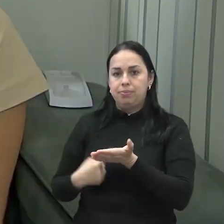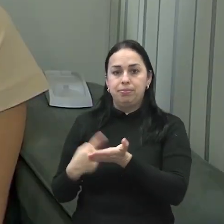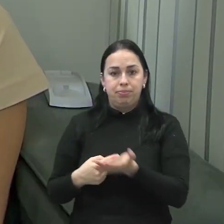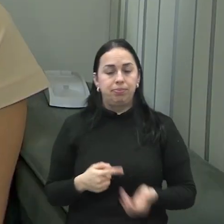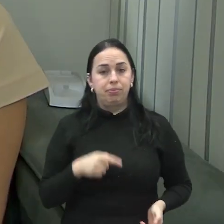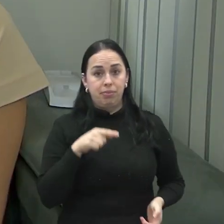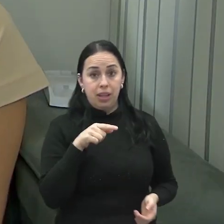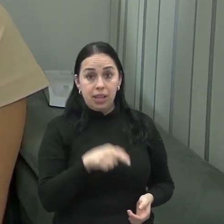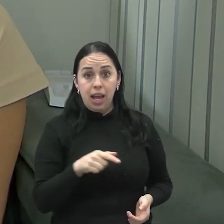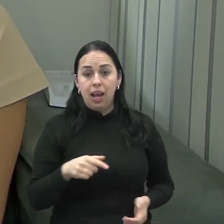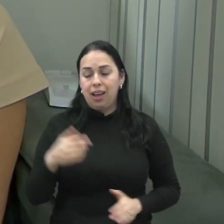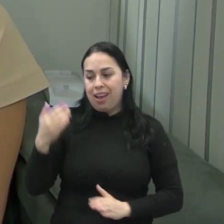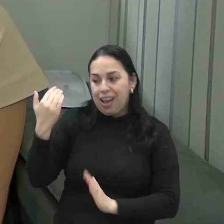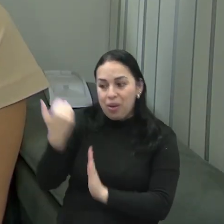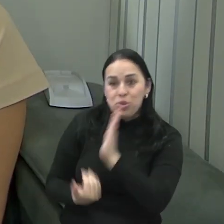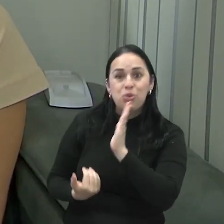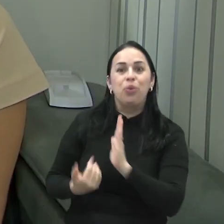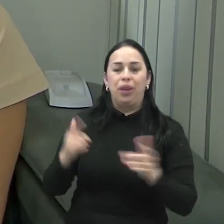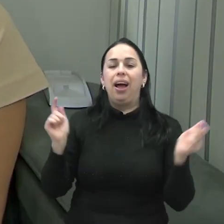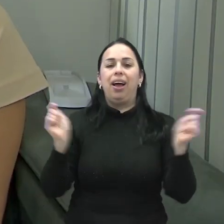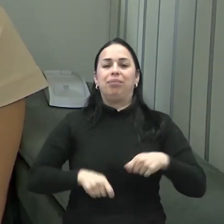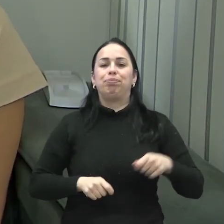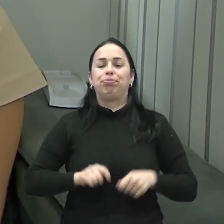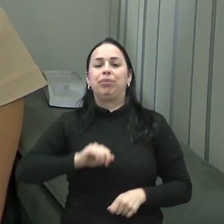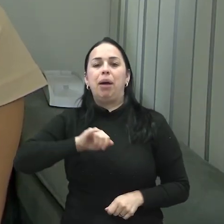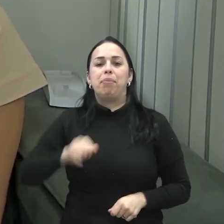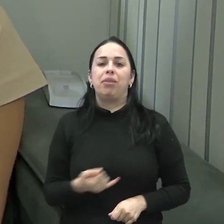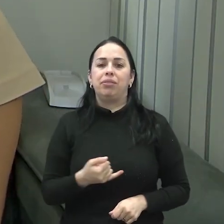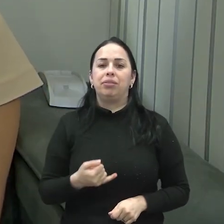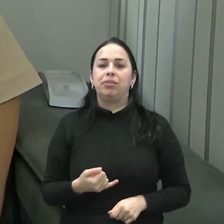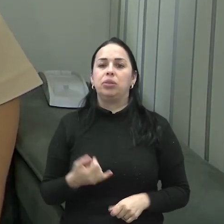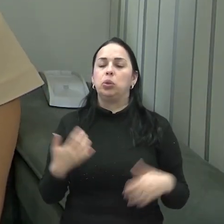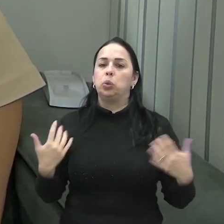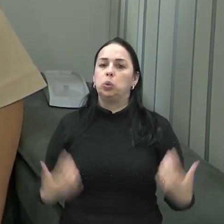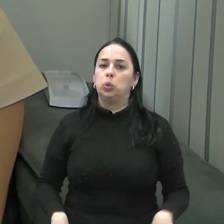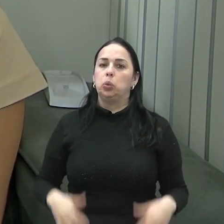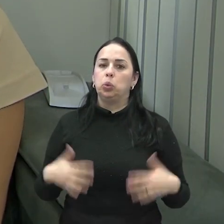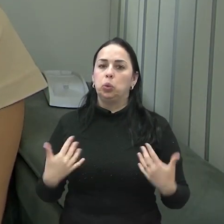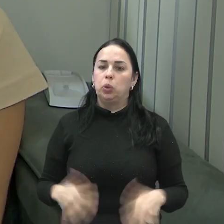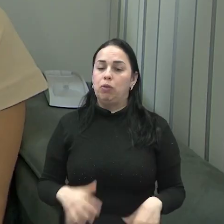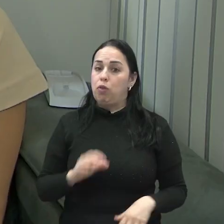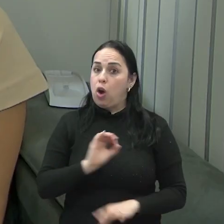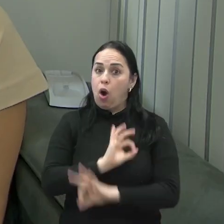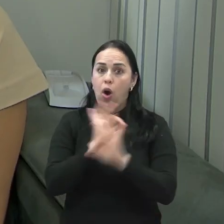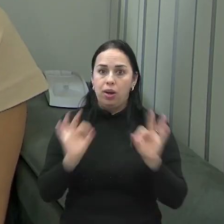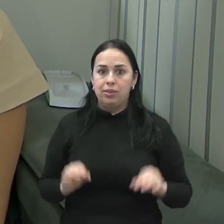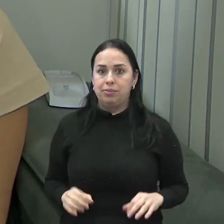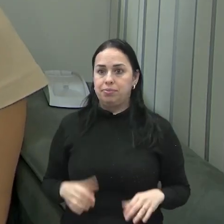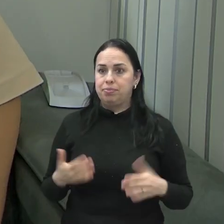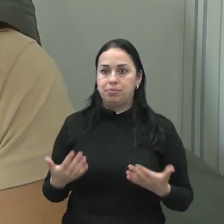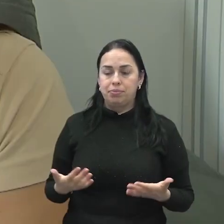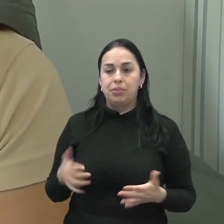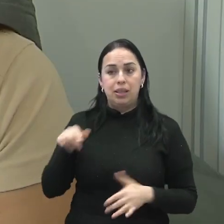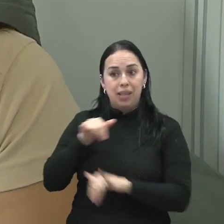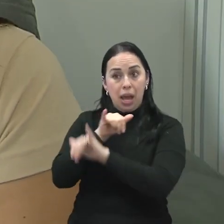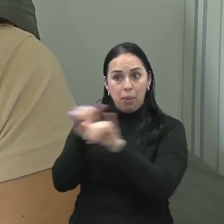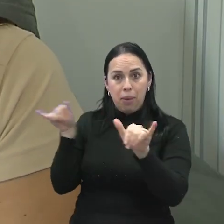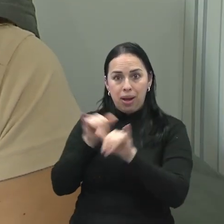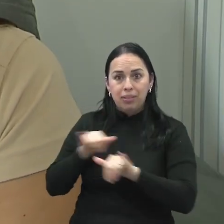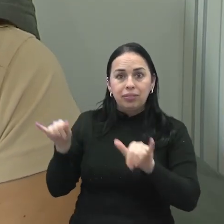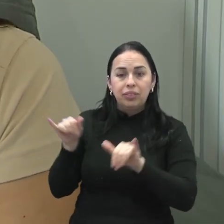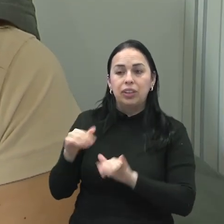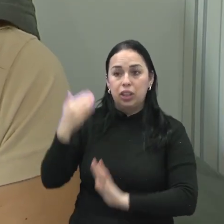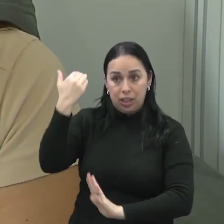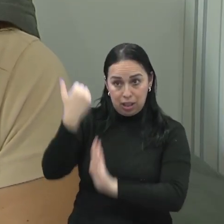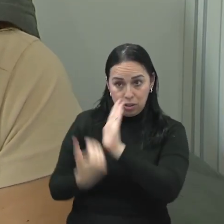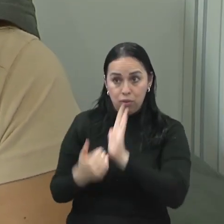renegociação. Ela conseguiu aproveitar o Desenrola FIES e o desconto foi muito significativo. Saiu uma